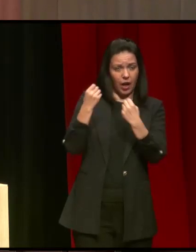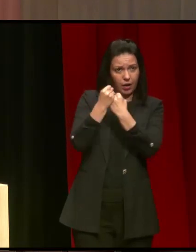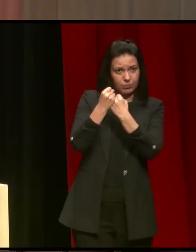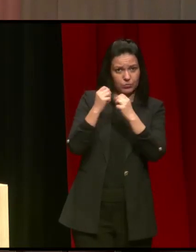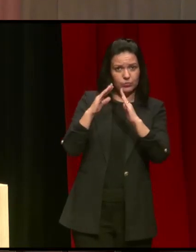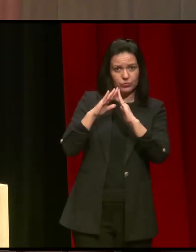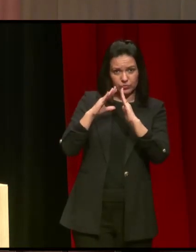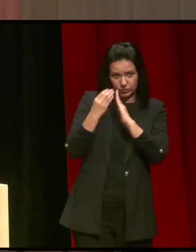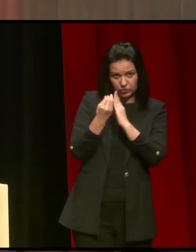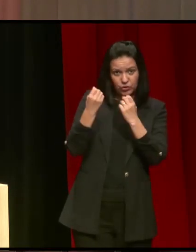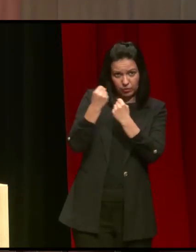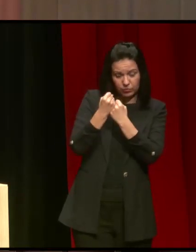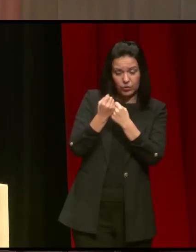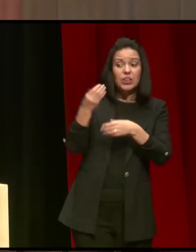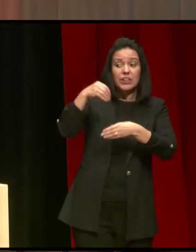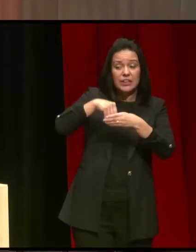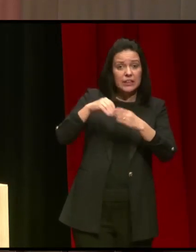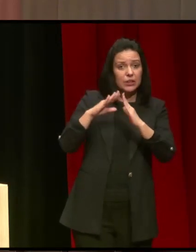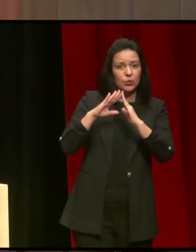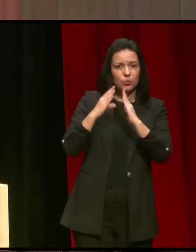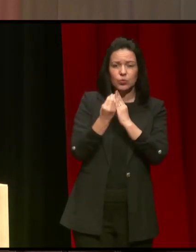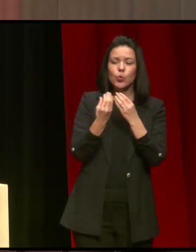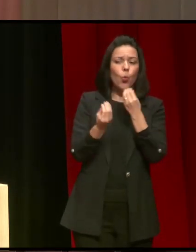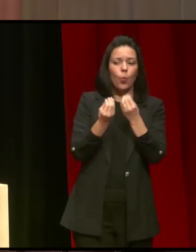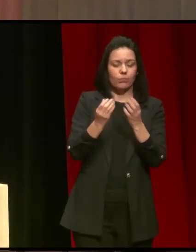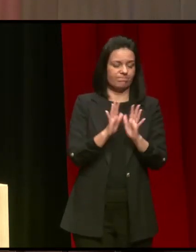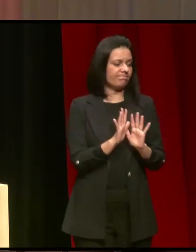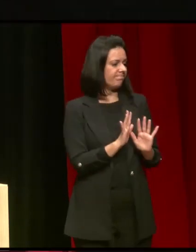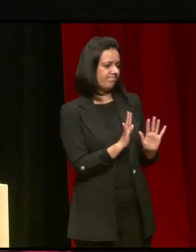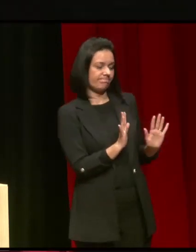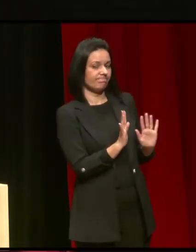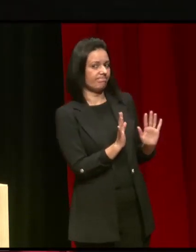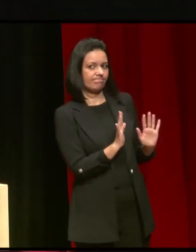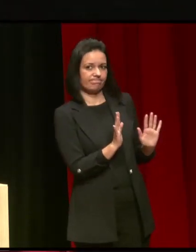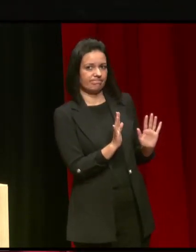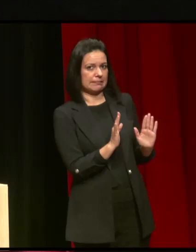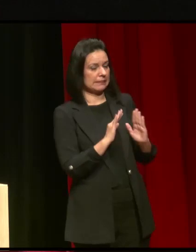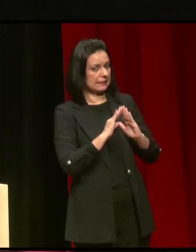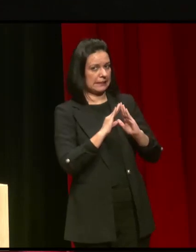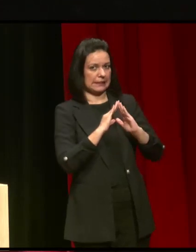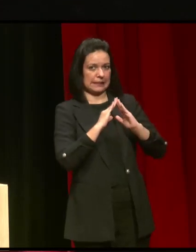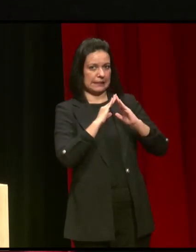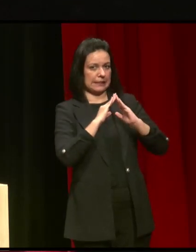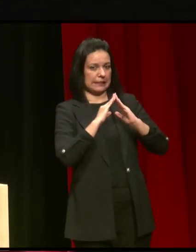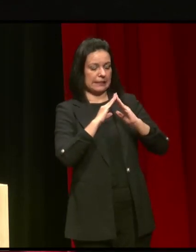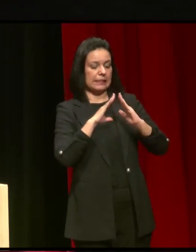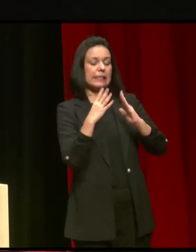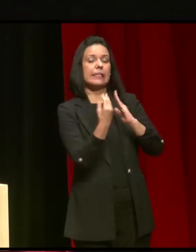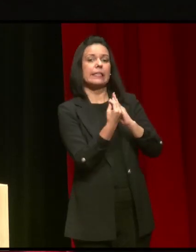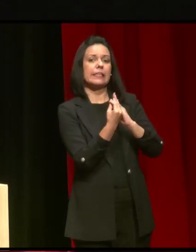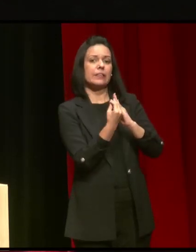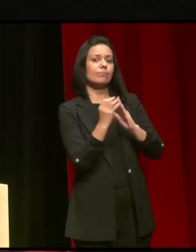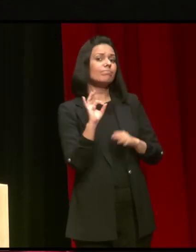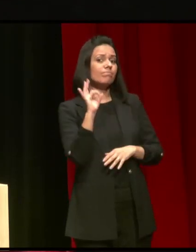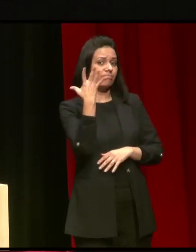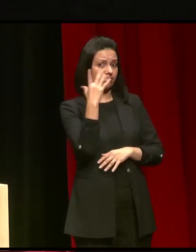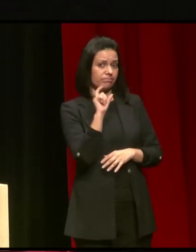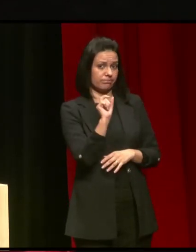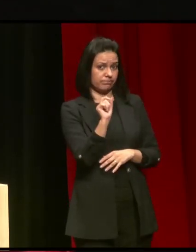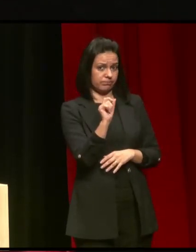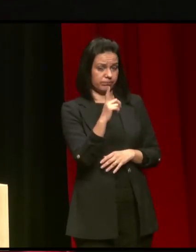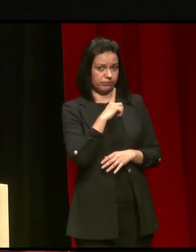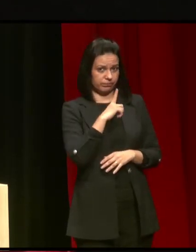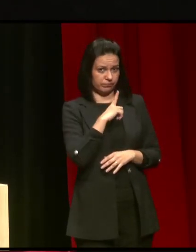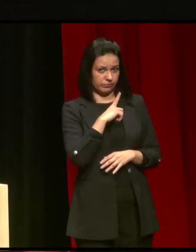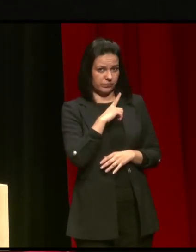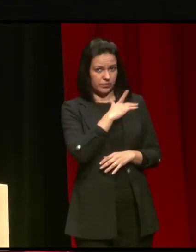foi isso? A sua história na igreja, para que isso acontecesse? Não, a minha igreja não. O que aconteceu é, eu conheci outra pessoa